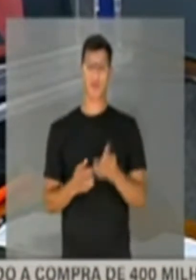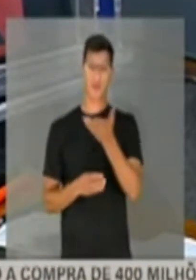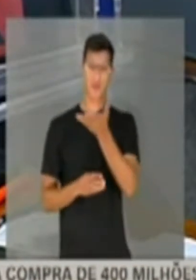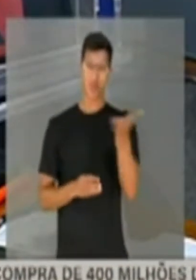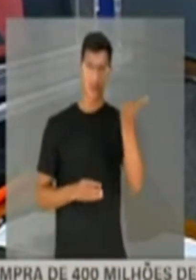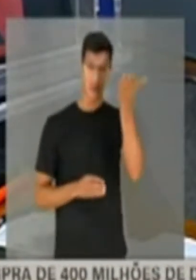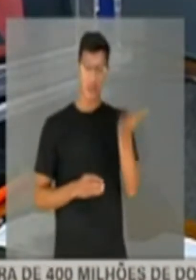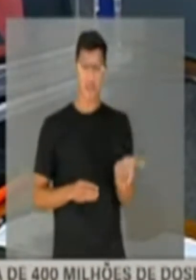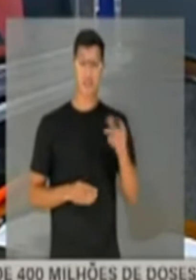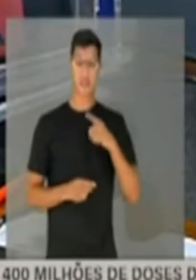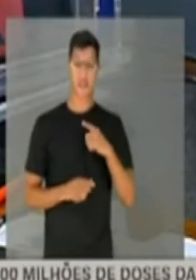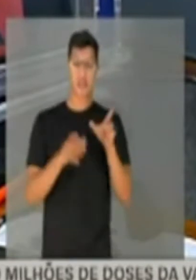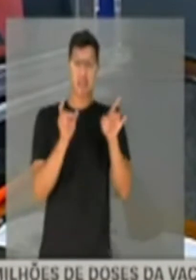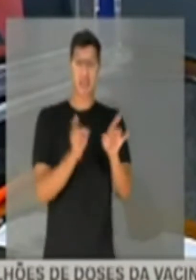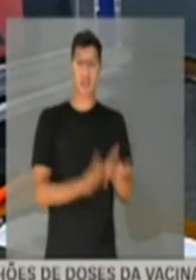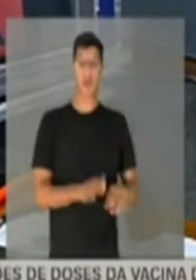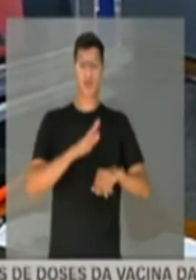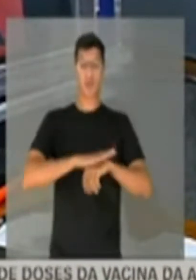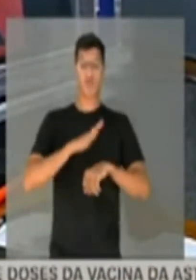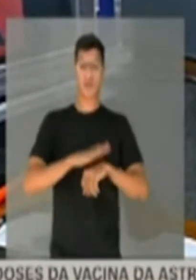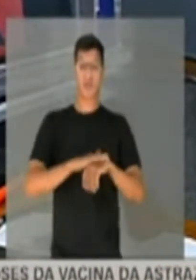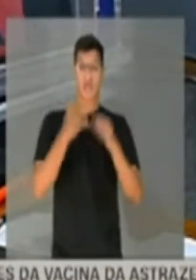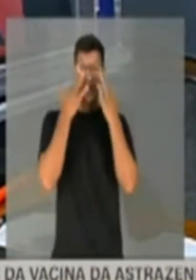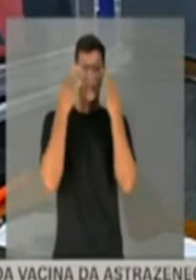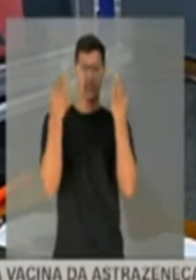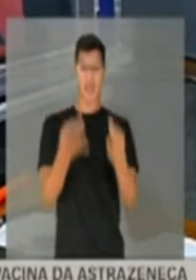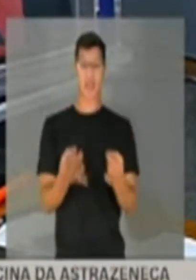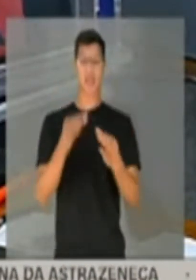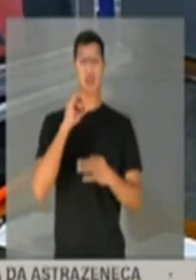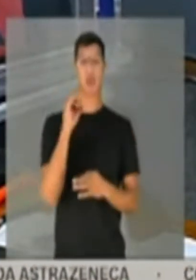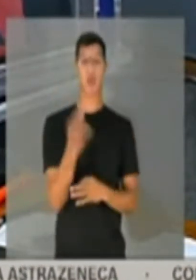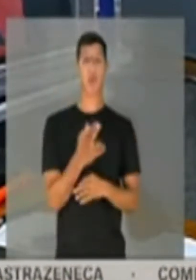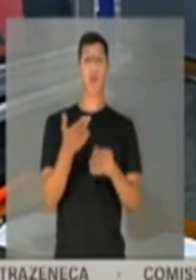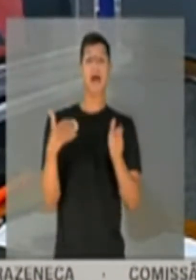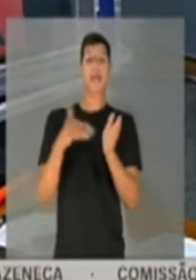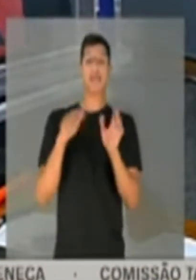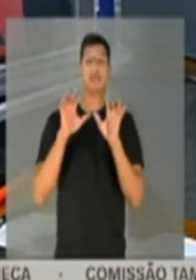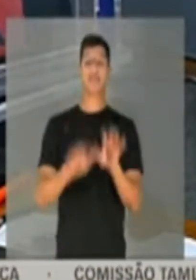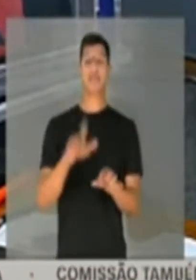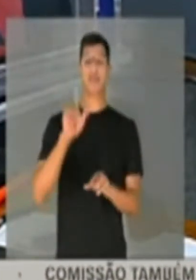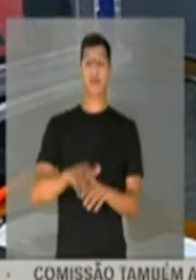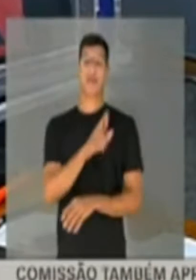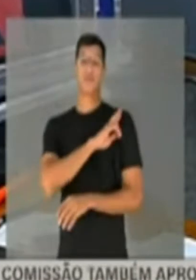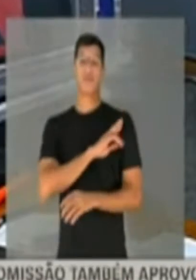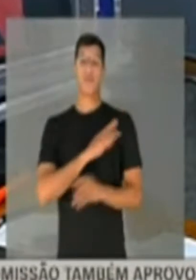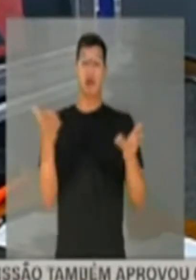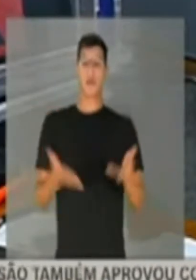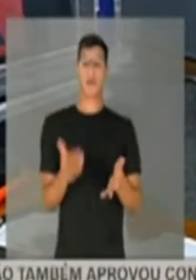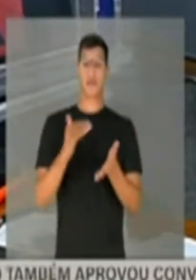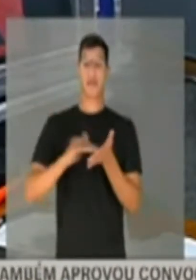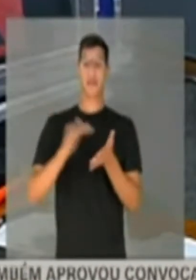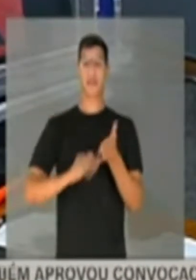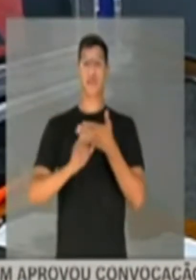Vossa Senhoria deixou de fazer esse alerta ou até isso era função agora da